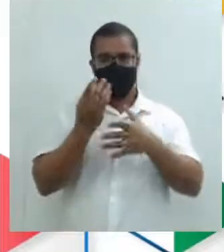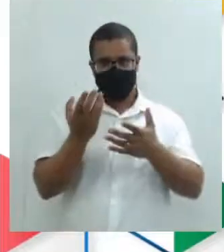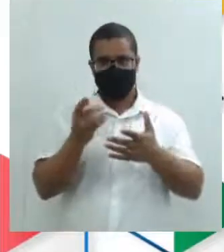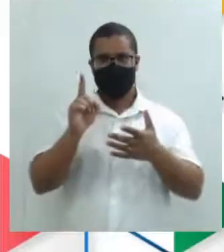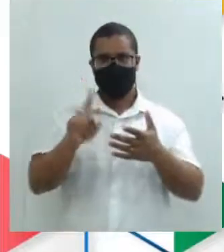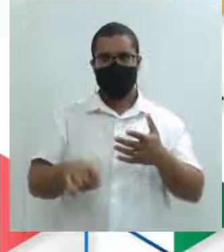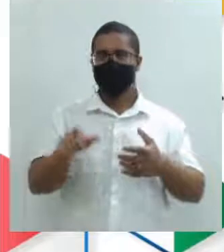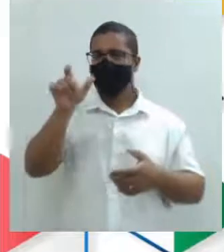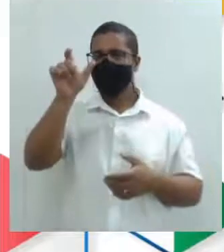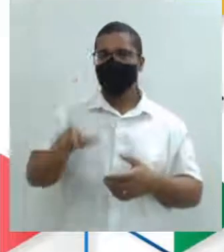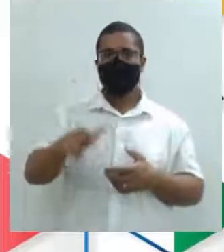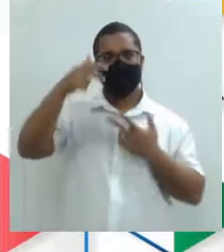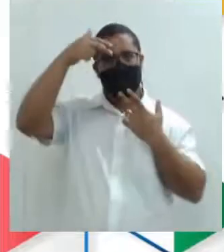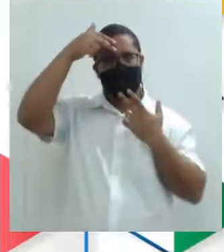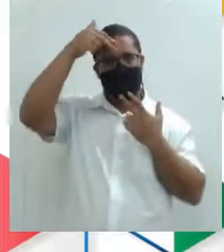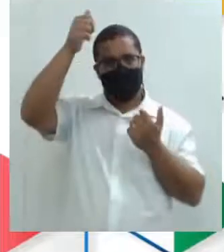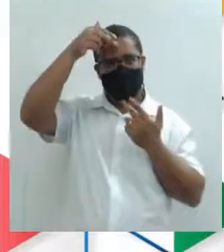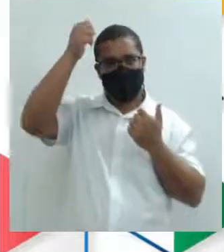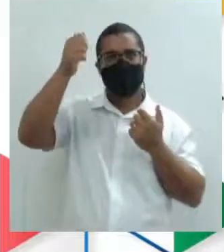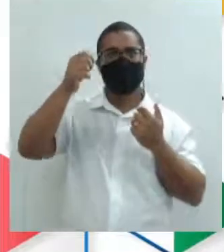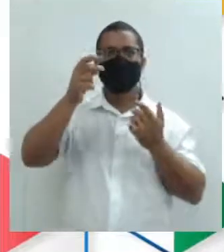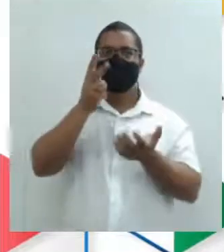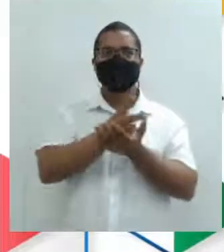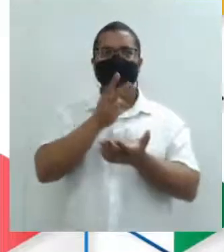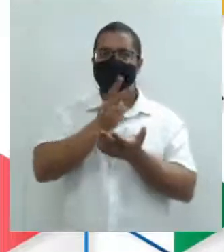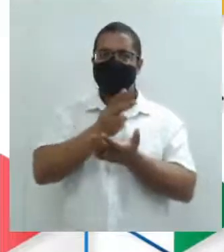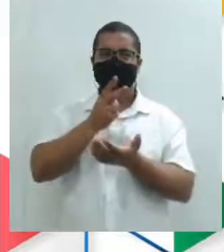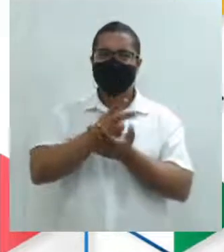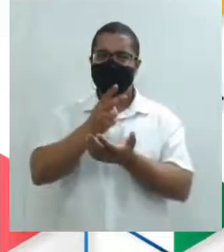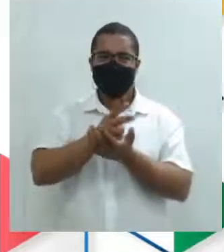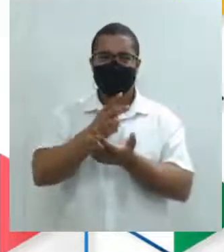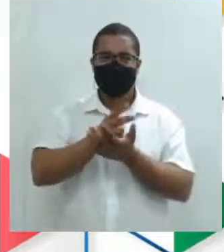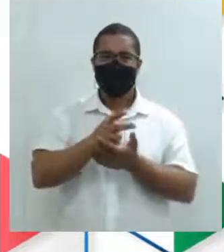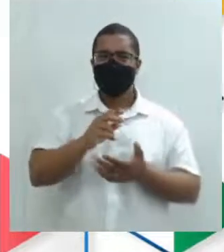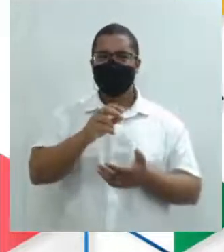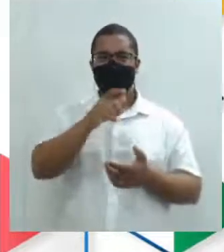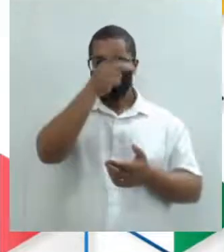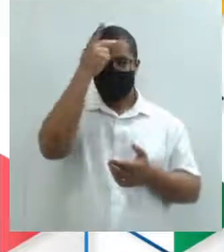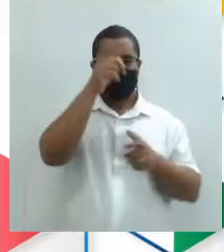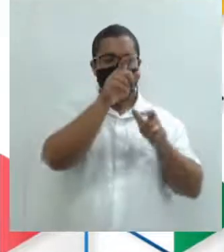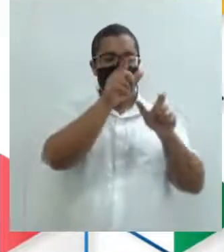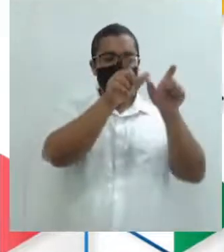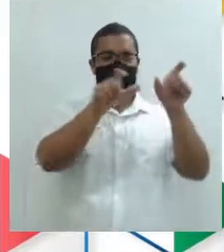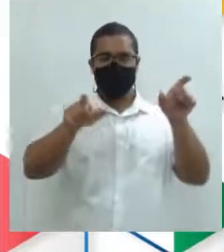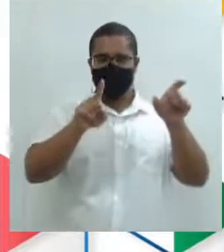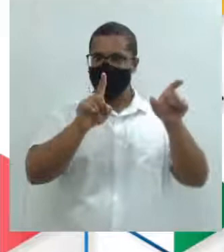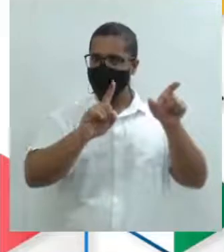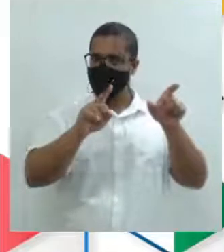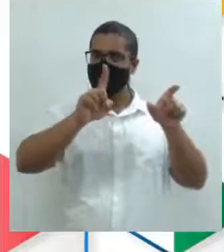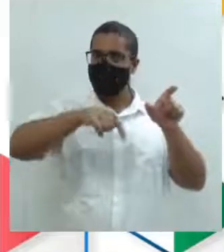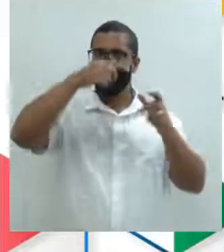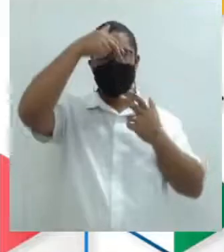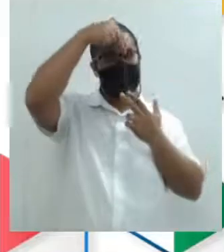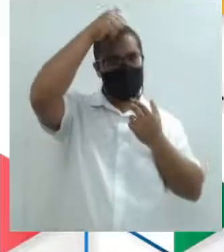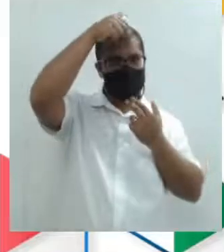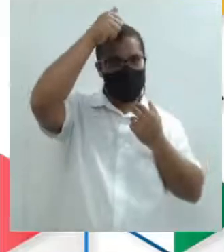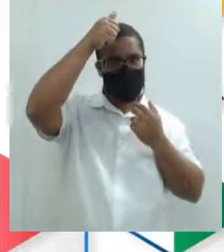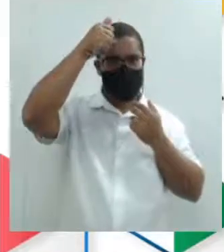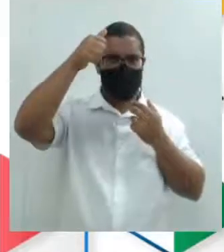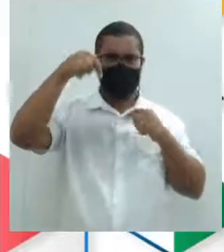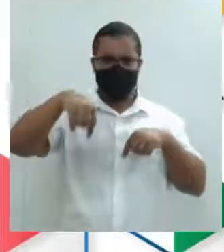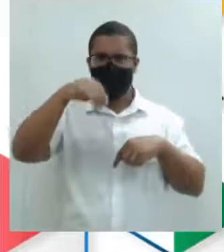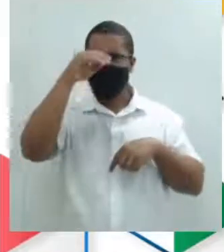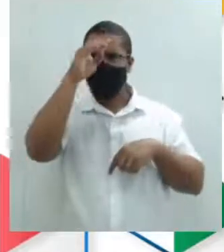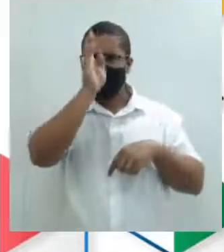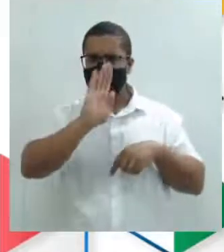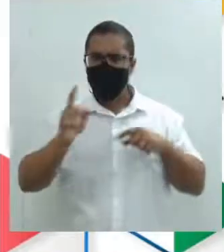o personagem do bode, né? Todos os personagens são um bode. O bode, na visão assim, Brasil, é